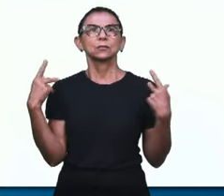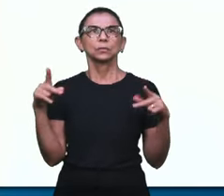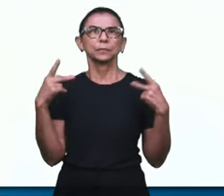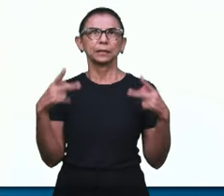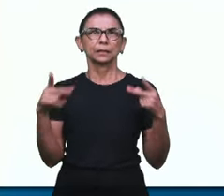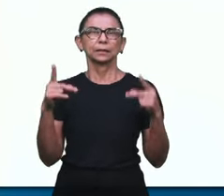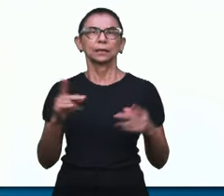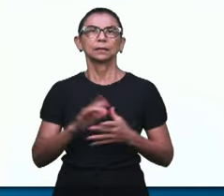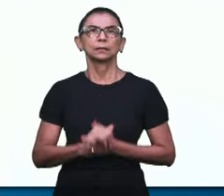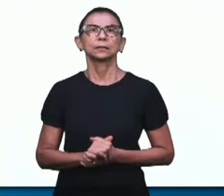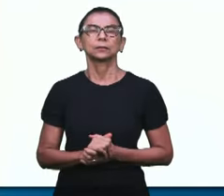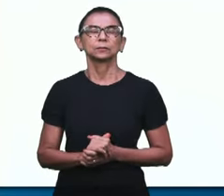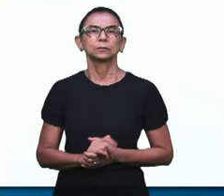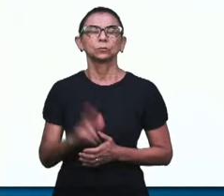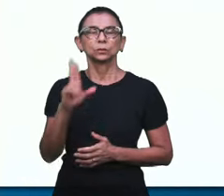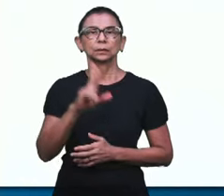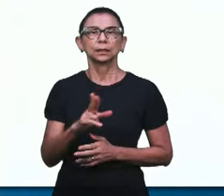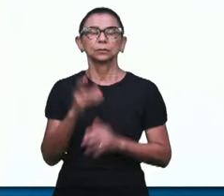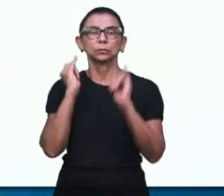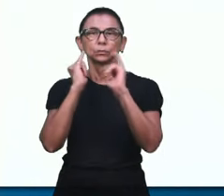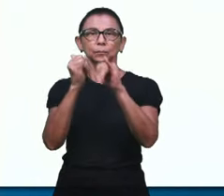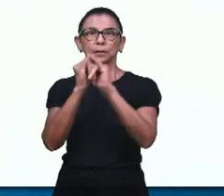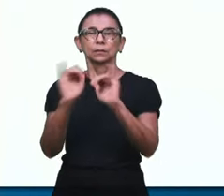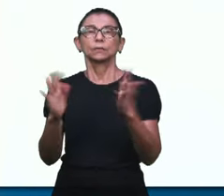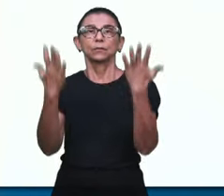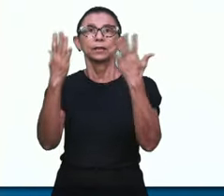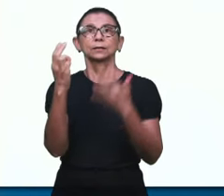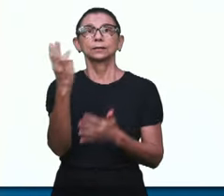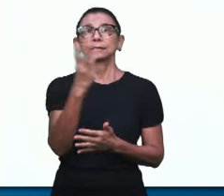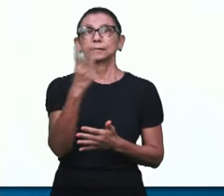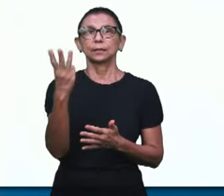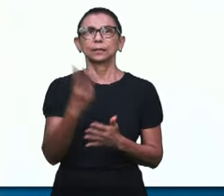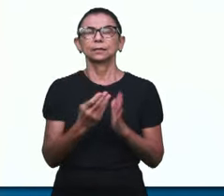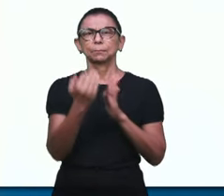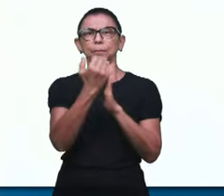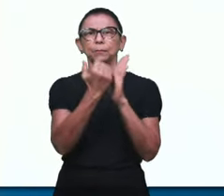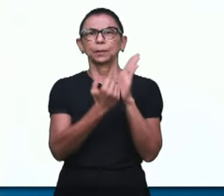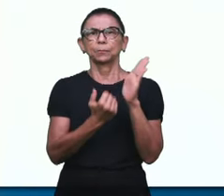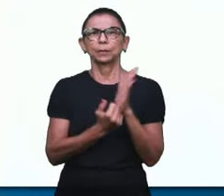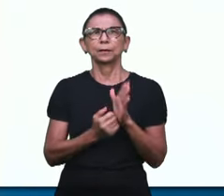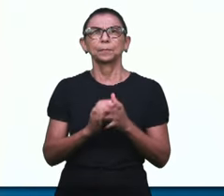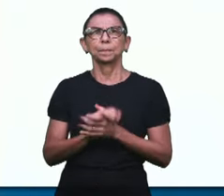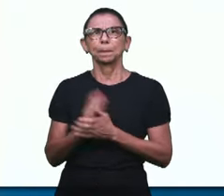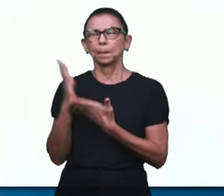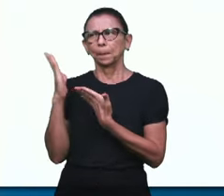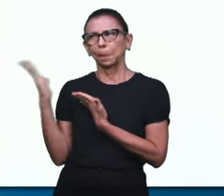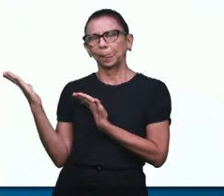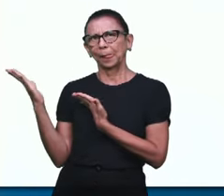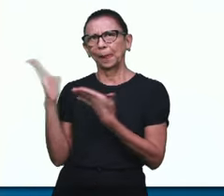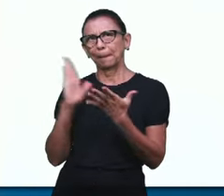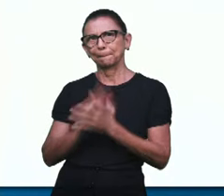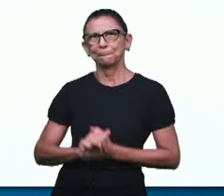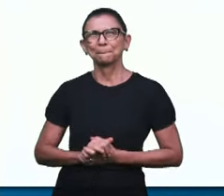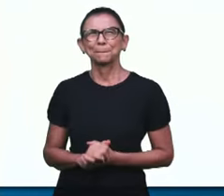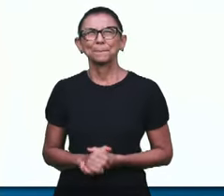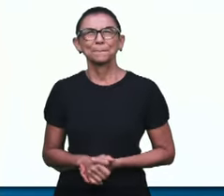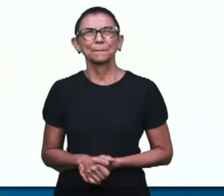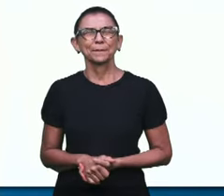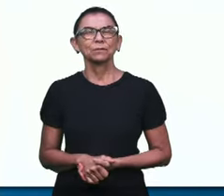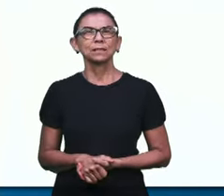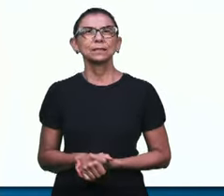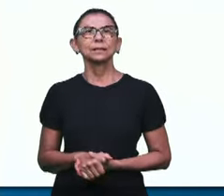e Festas 3. Então você tem uma sequência de versículos aqui, Cantares 2:12, Cantares 2:13,